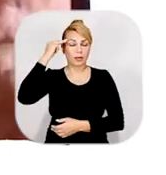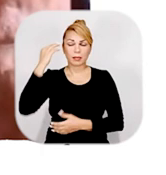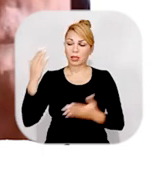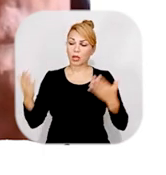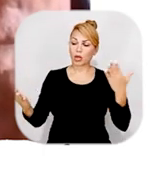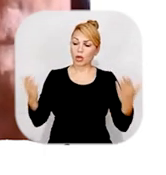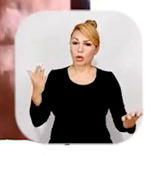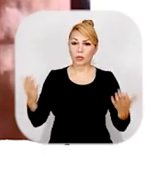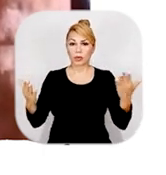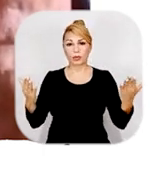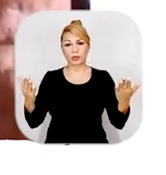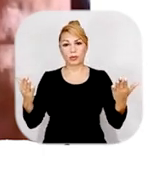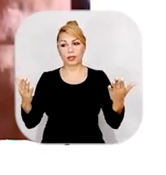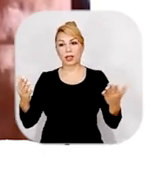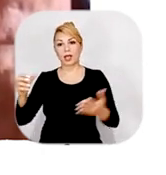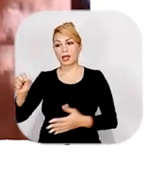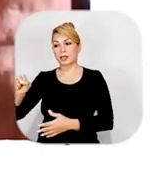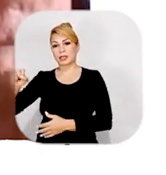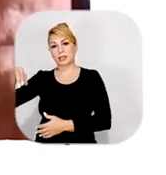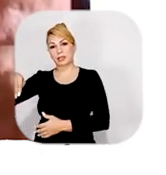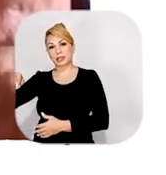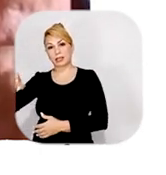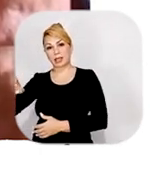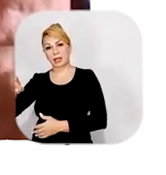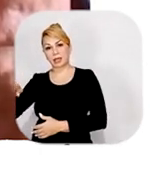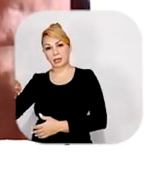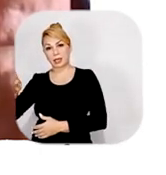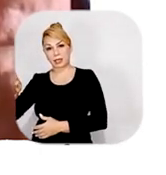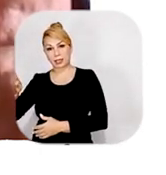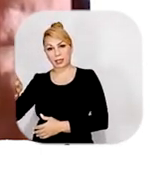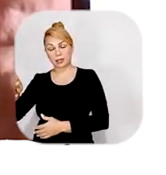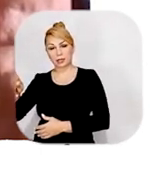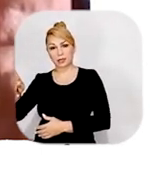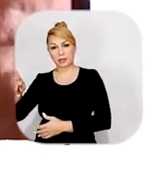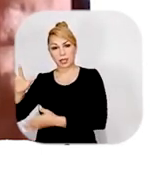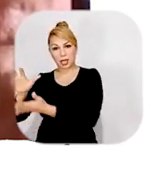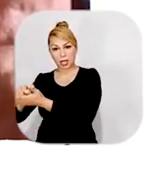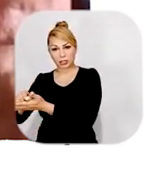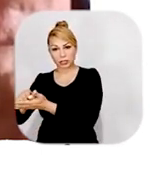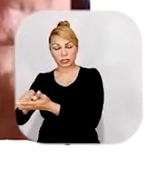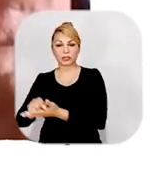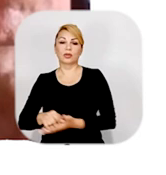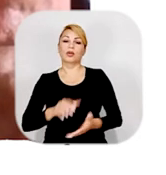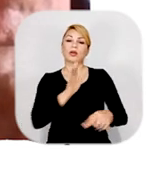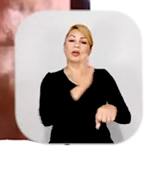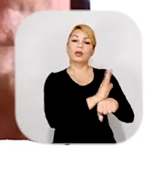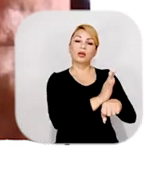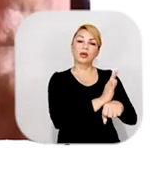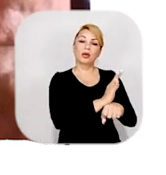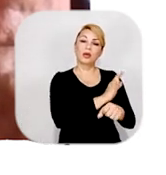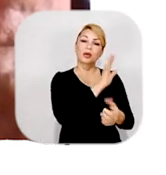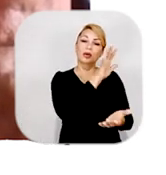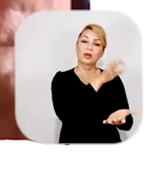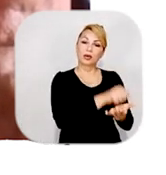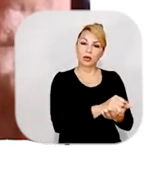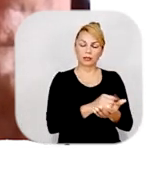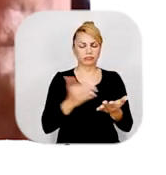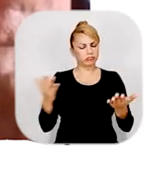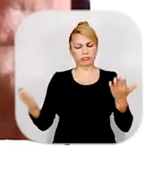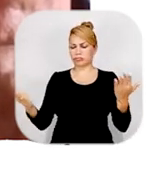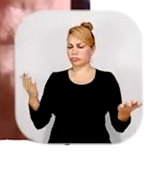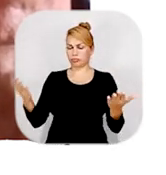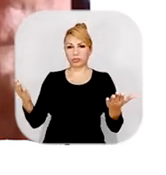memória do Schnettlager, que vai ser oferecida. Nós vamos fazer uma viagem, uma segunda expedição